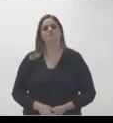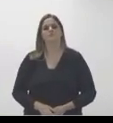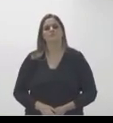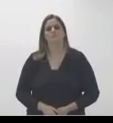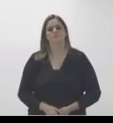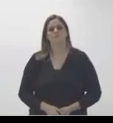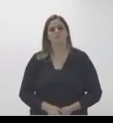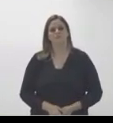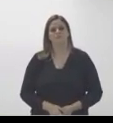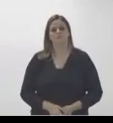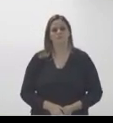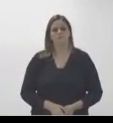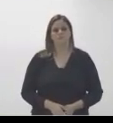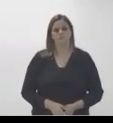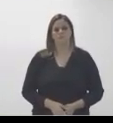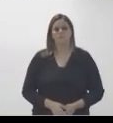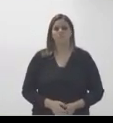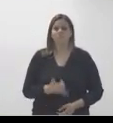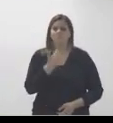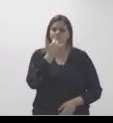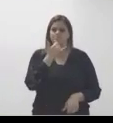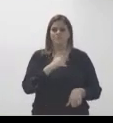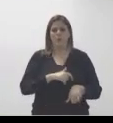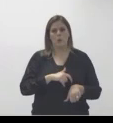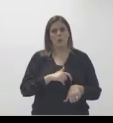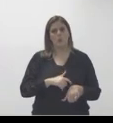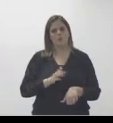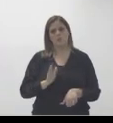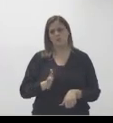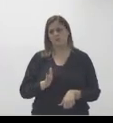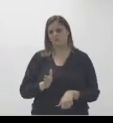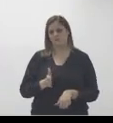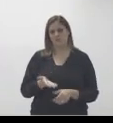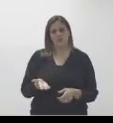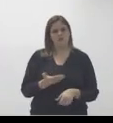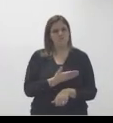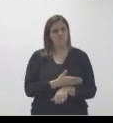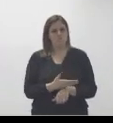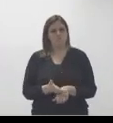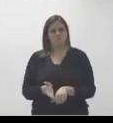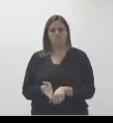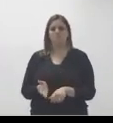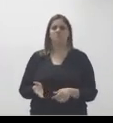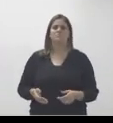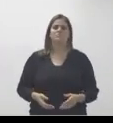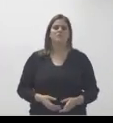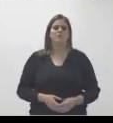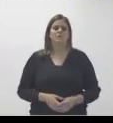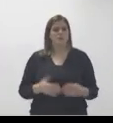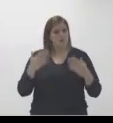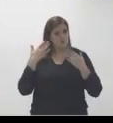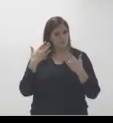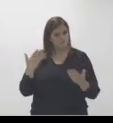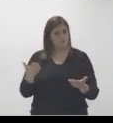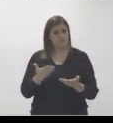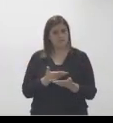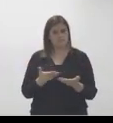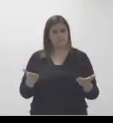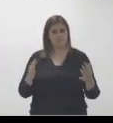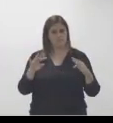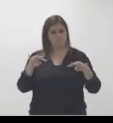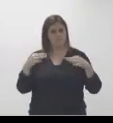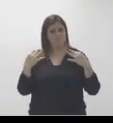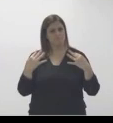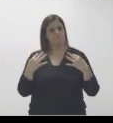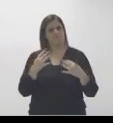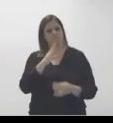pelo adiantado da hora ea gente agradece todos os participantes que estão aí muitas perguntas gente agradecer é